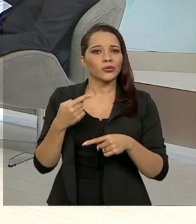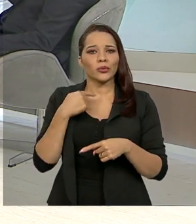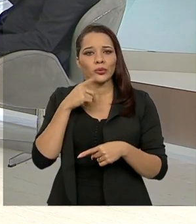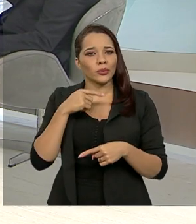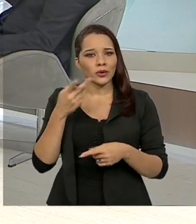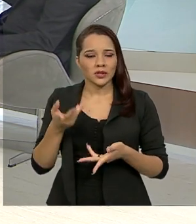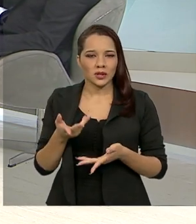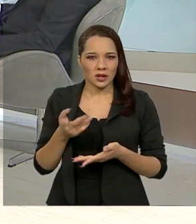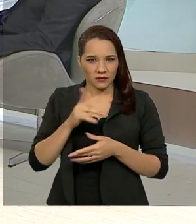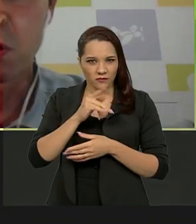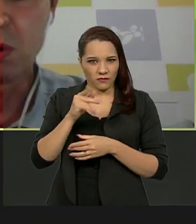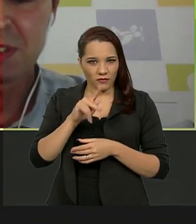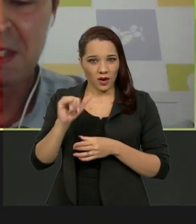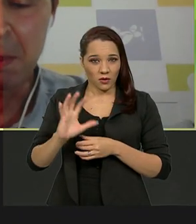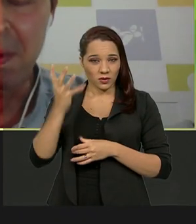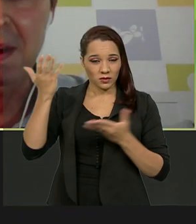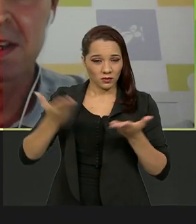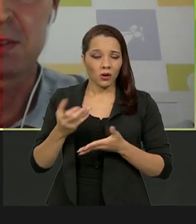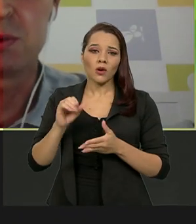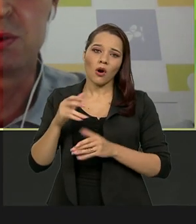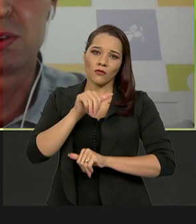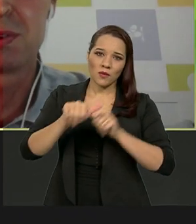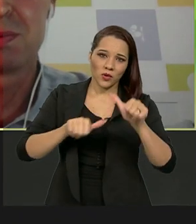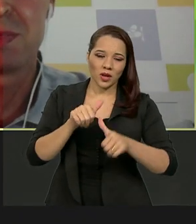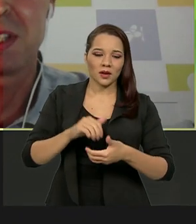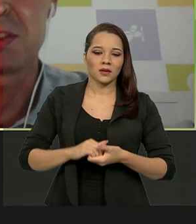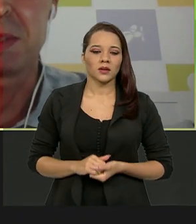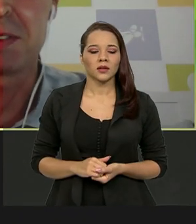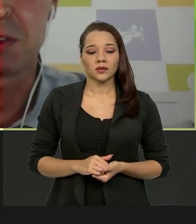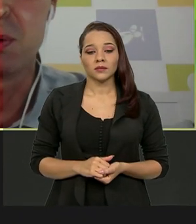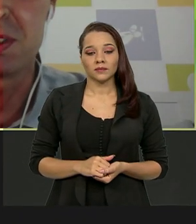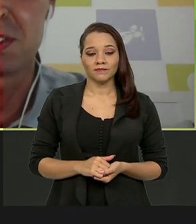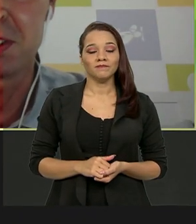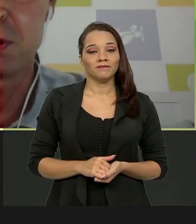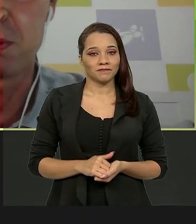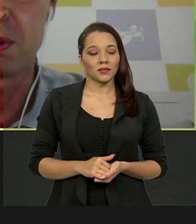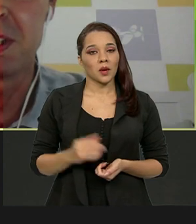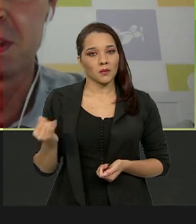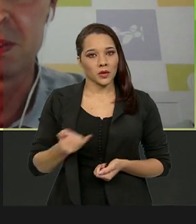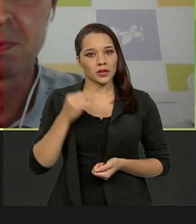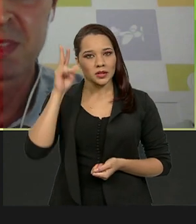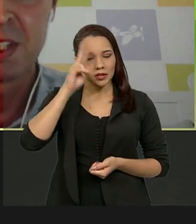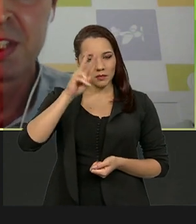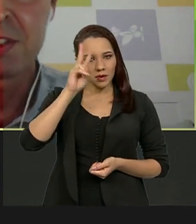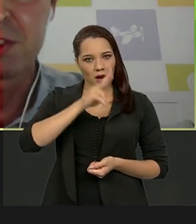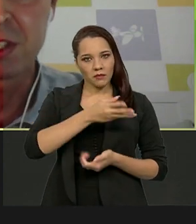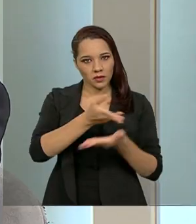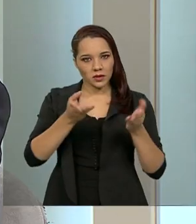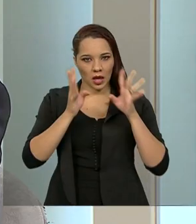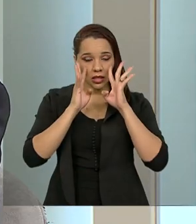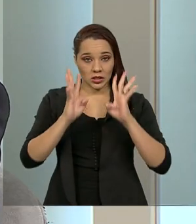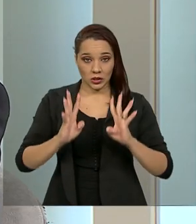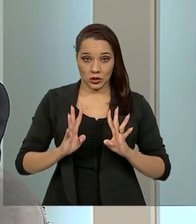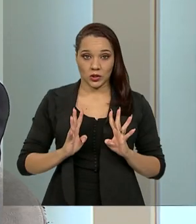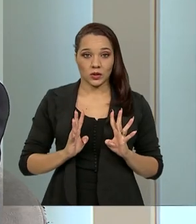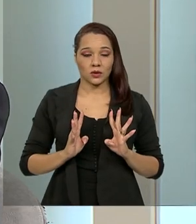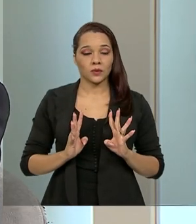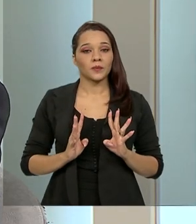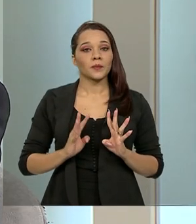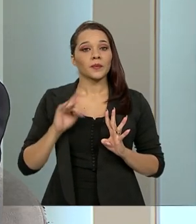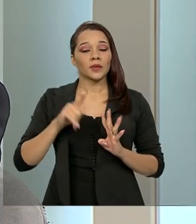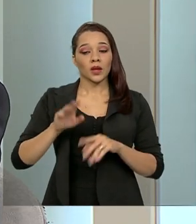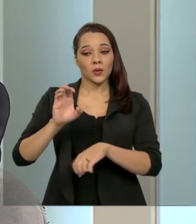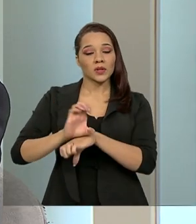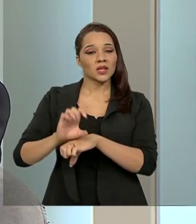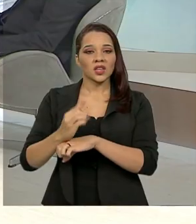vai mudar o panorama? Não custa lembrar os telespectadores aqui do programa de que o Estado